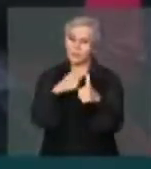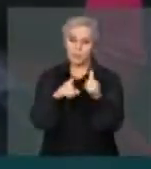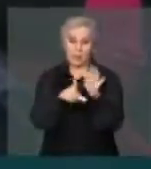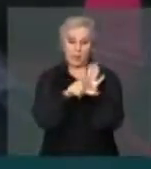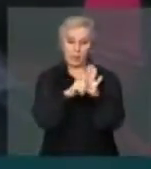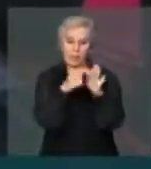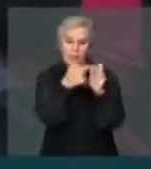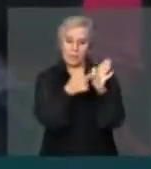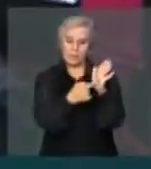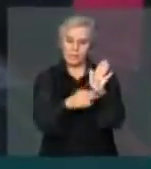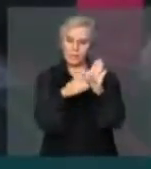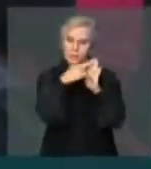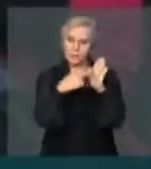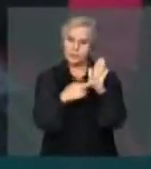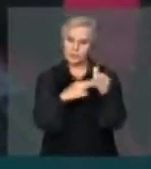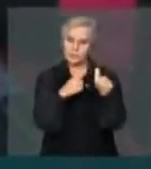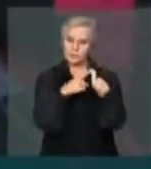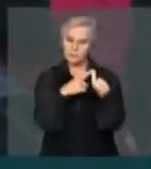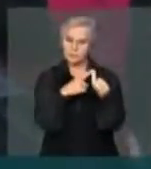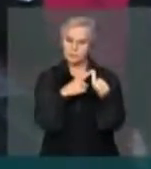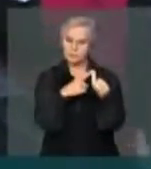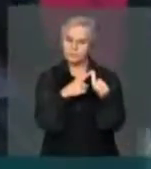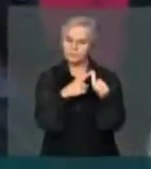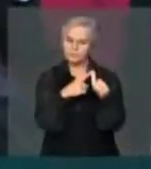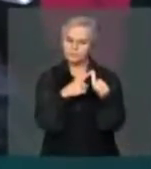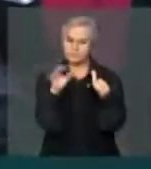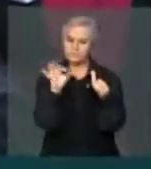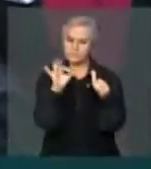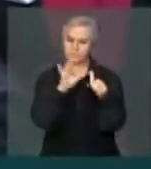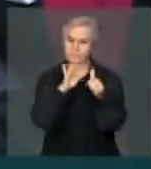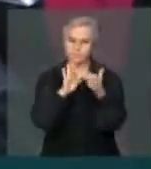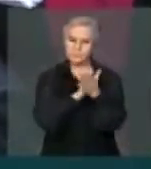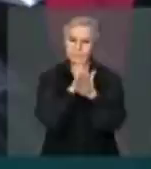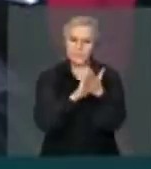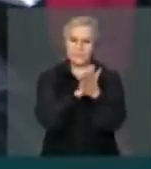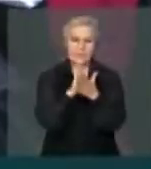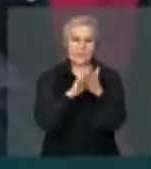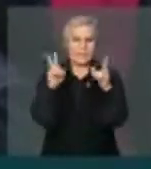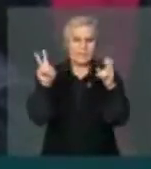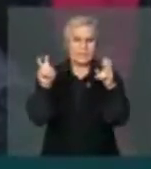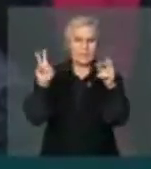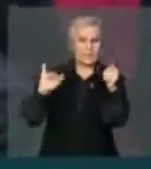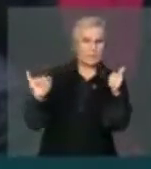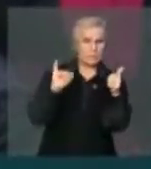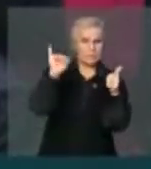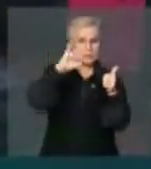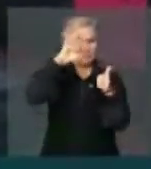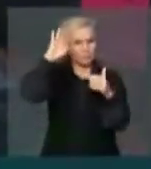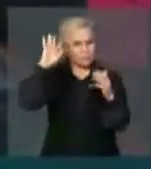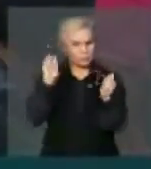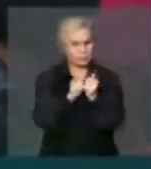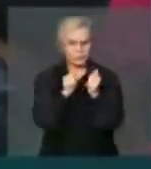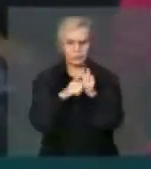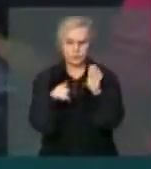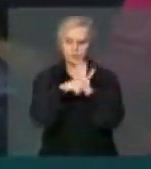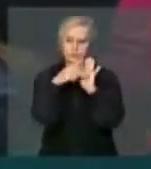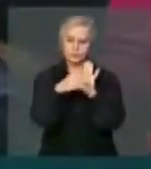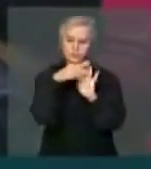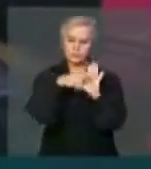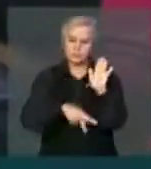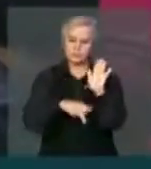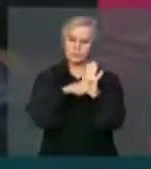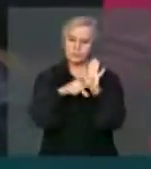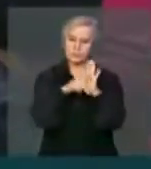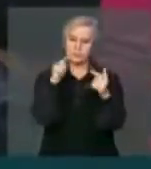legal e regimental, ela não guarda nenhuma pertinência temática com o objeto original da